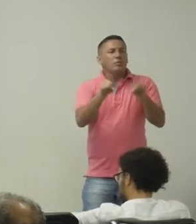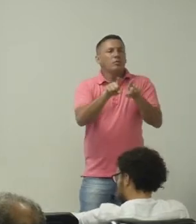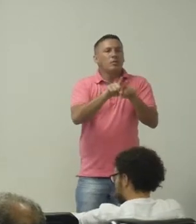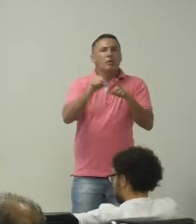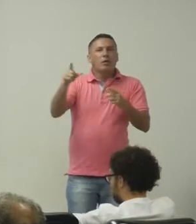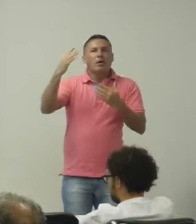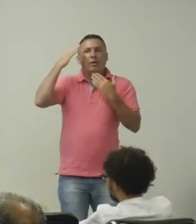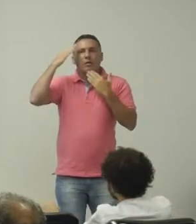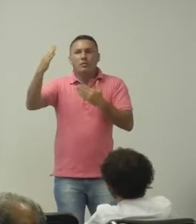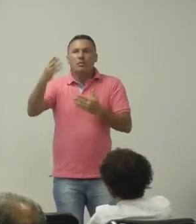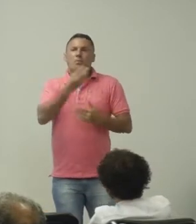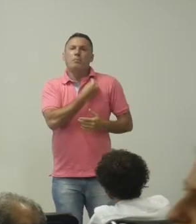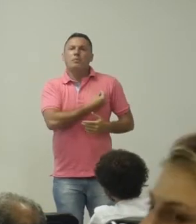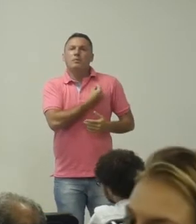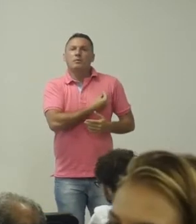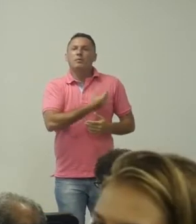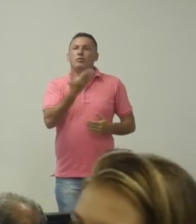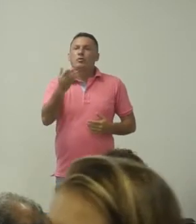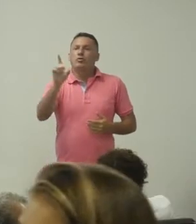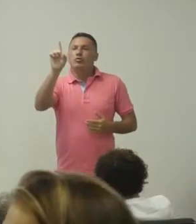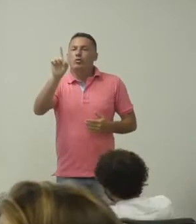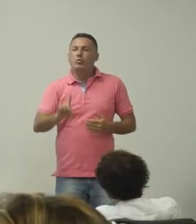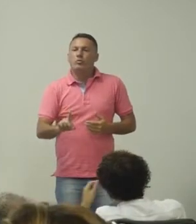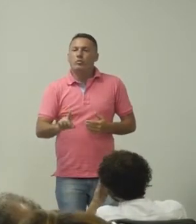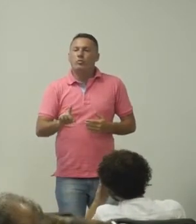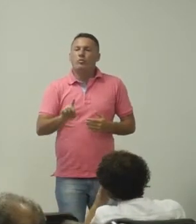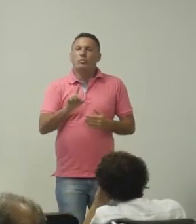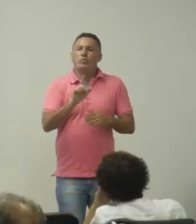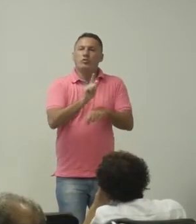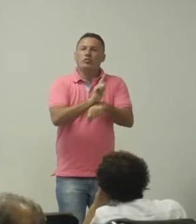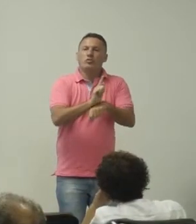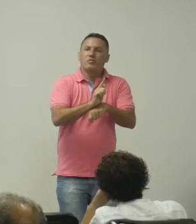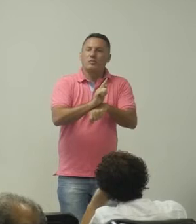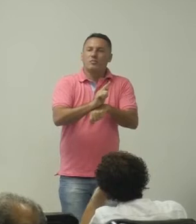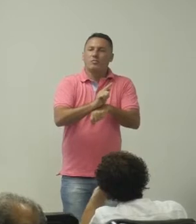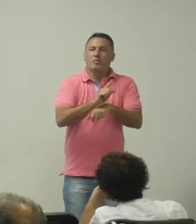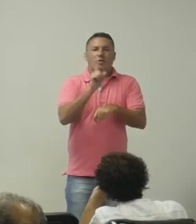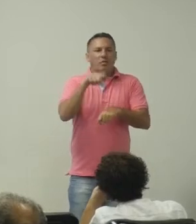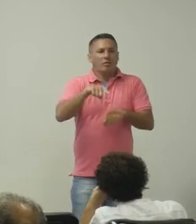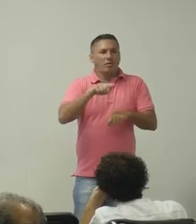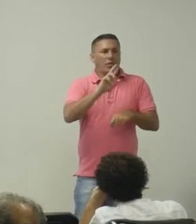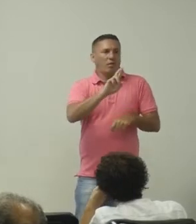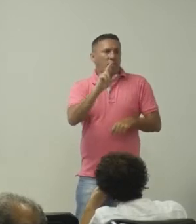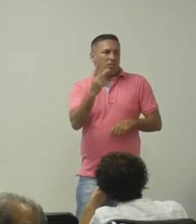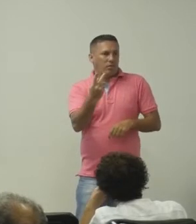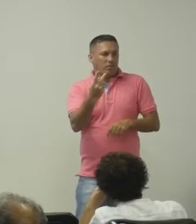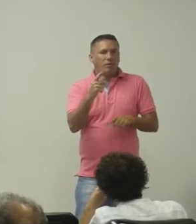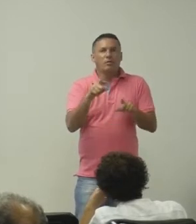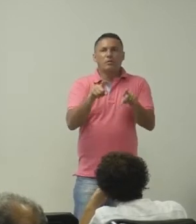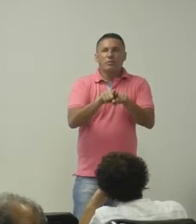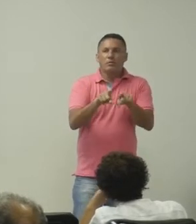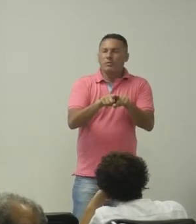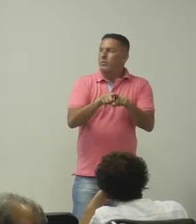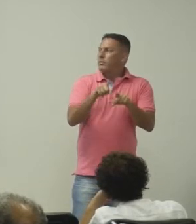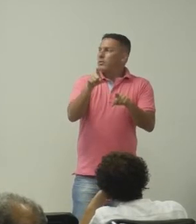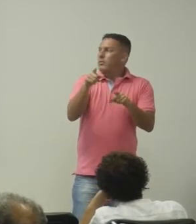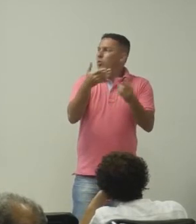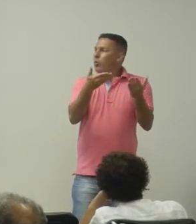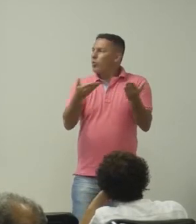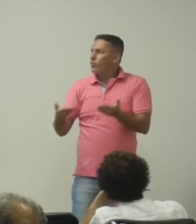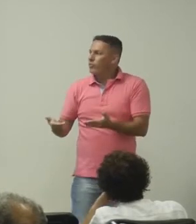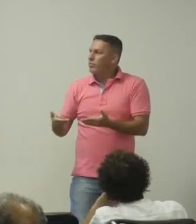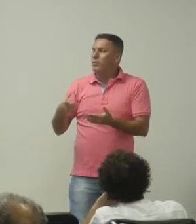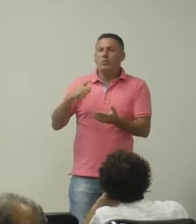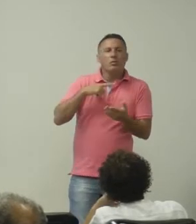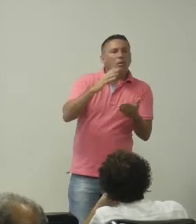também que na presença do nosso diretor de gestão de pessoas, né, o Wallace, que convidou os participantes do fórum, né, de gestão de pessoas. Estou